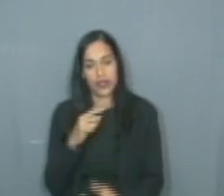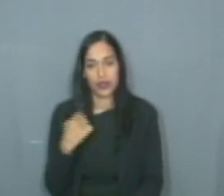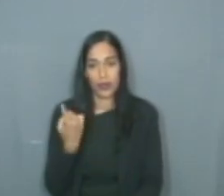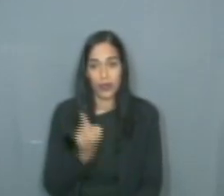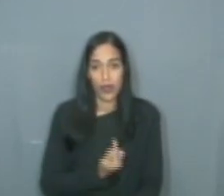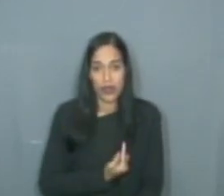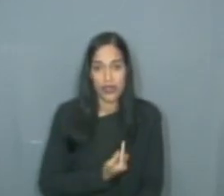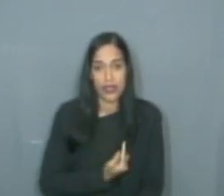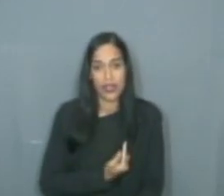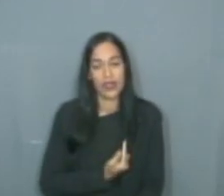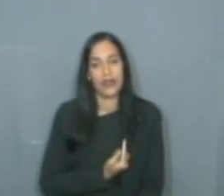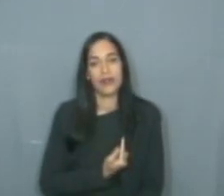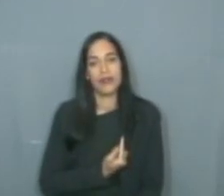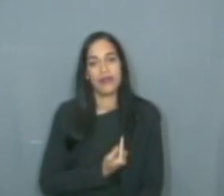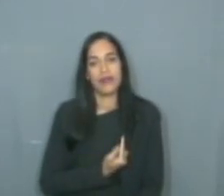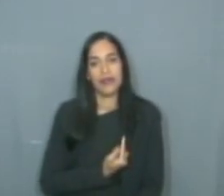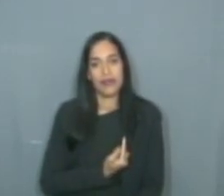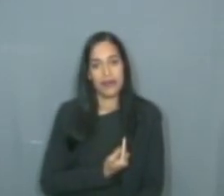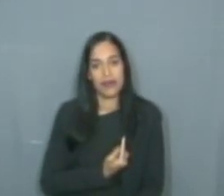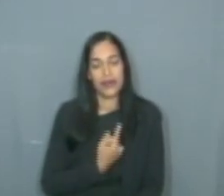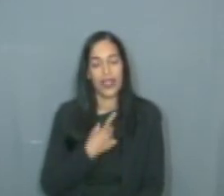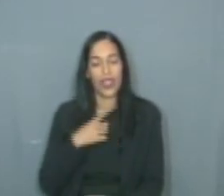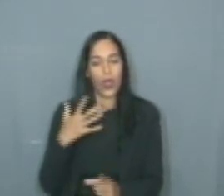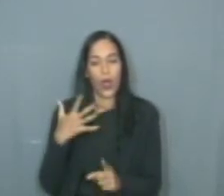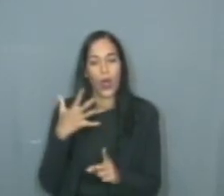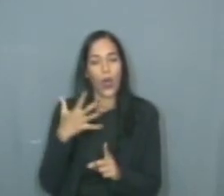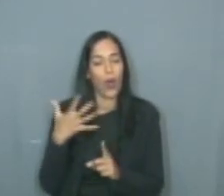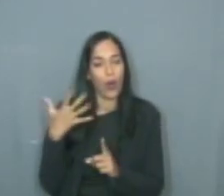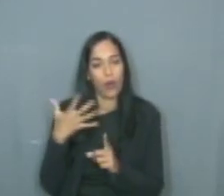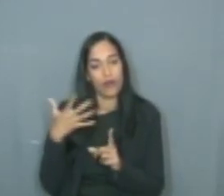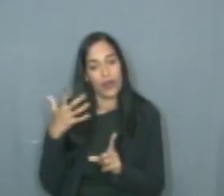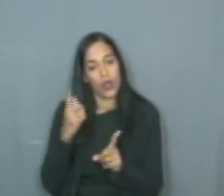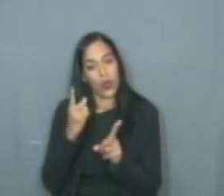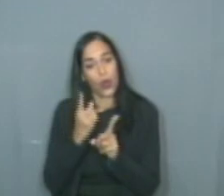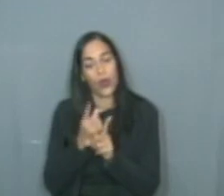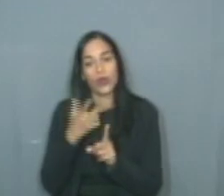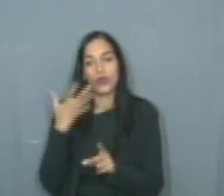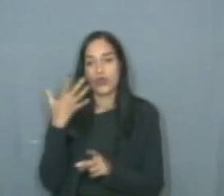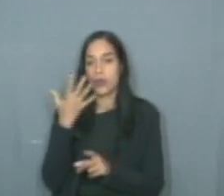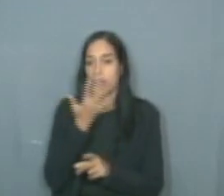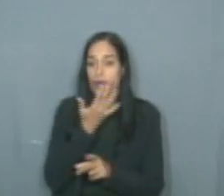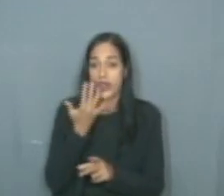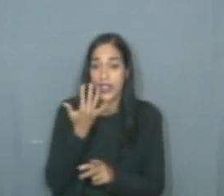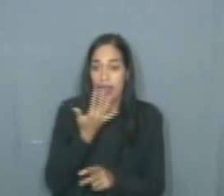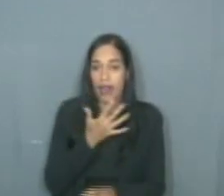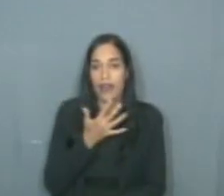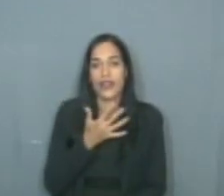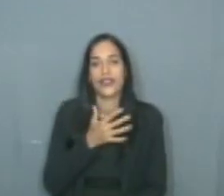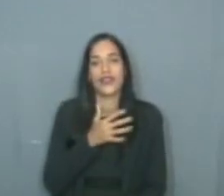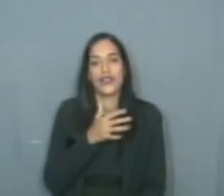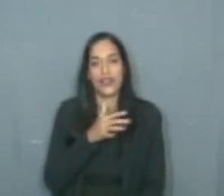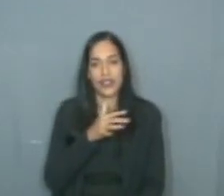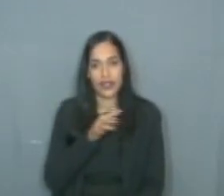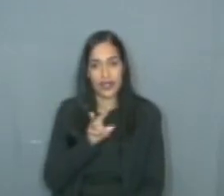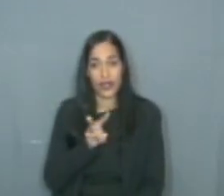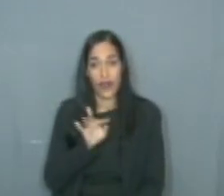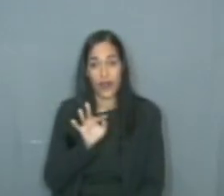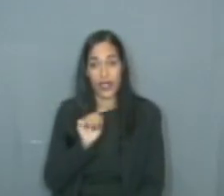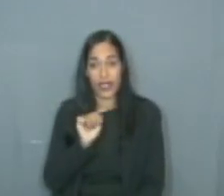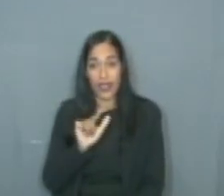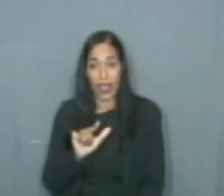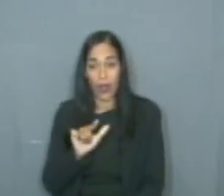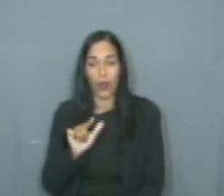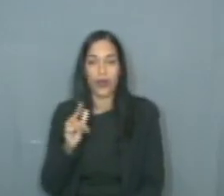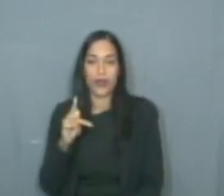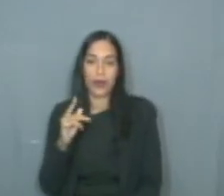o Joaquim promove encontros musicais na Venda do Seu Vital, no Poço da Panela, e